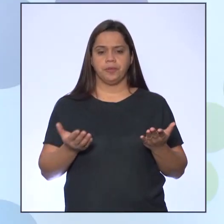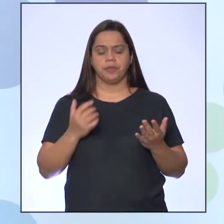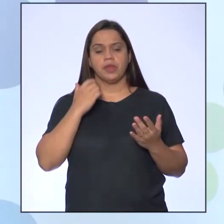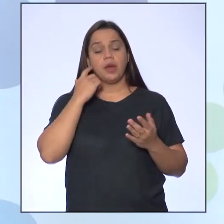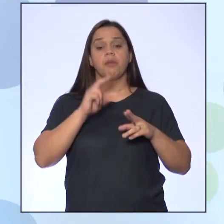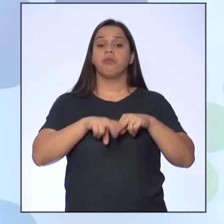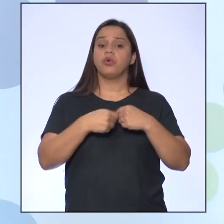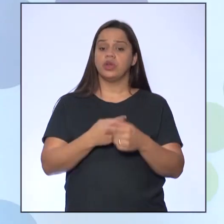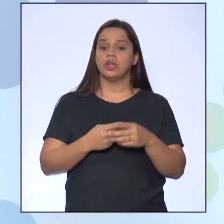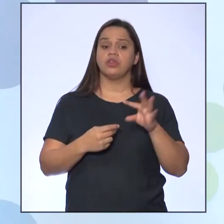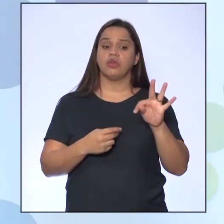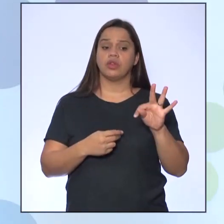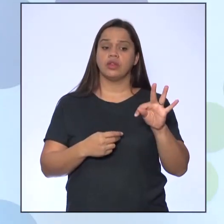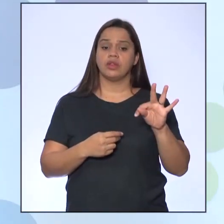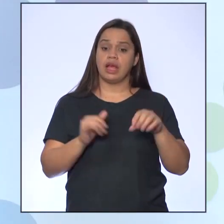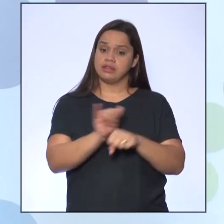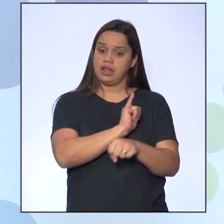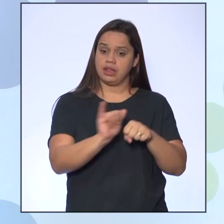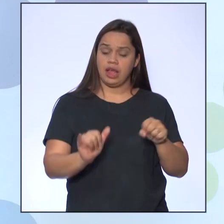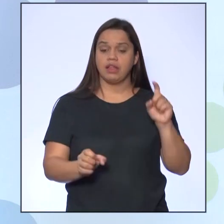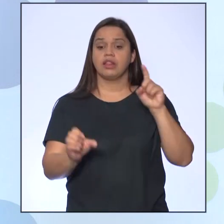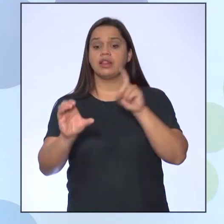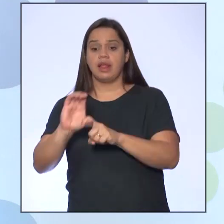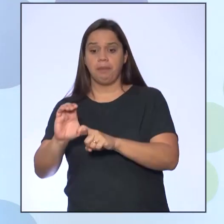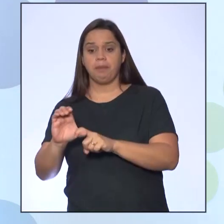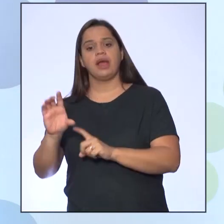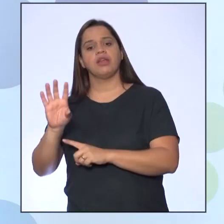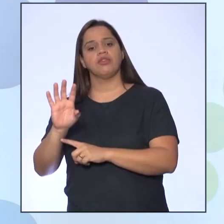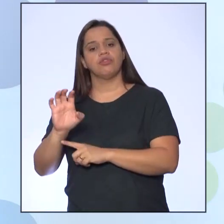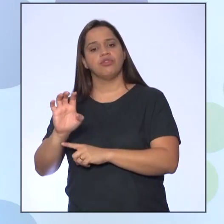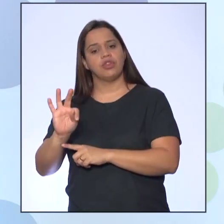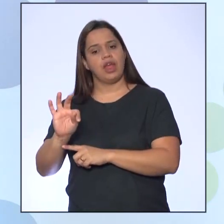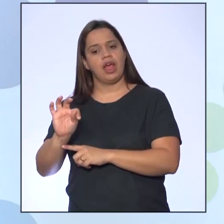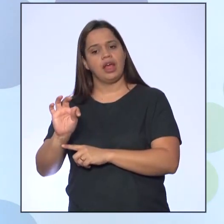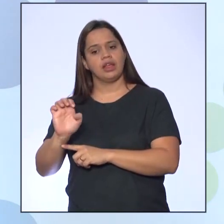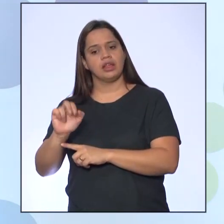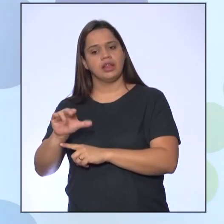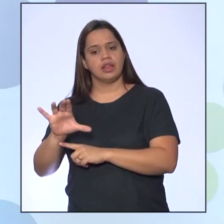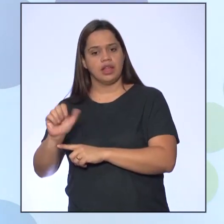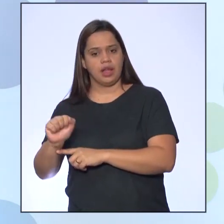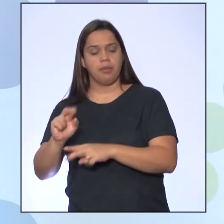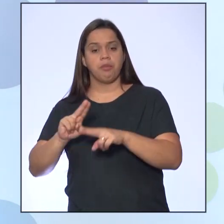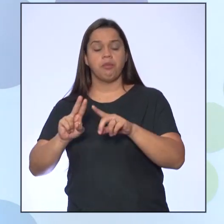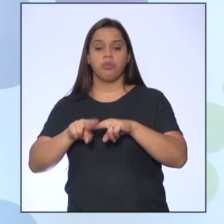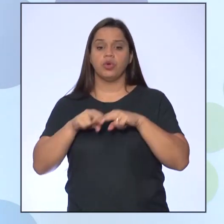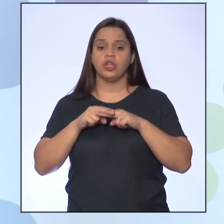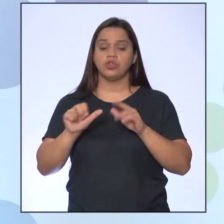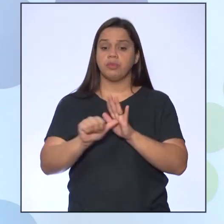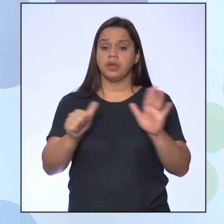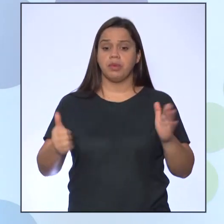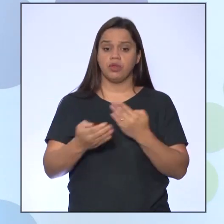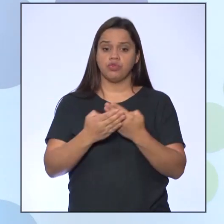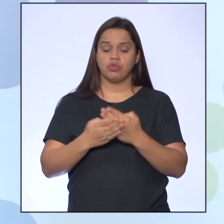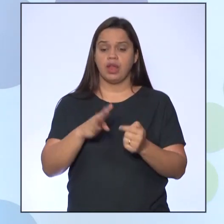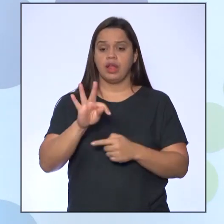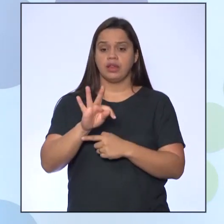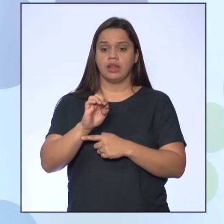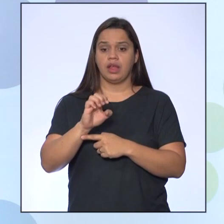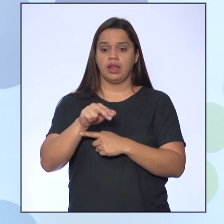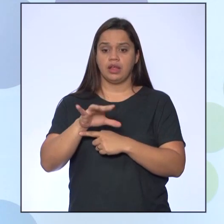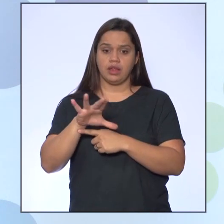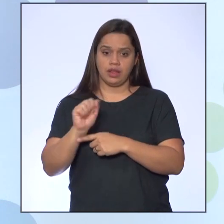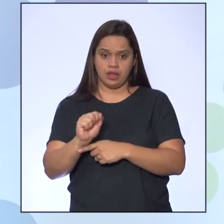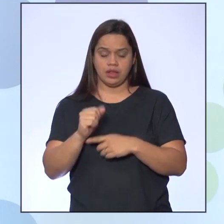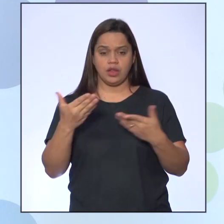tática sempre vai depender da técnica, tá? Por isso que a gente trouxe primeiro a técnica, tudo bem? Então, vamos aguçar um pouco o nosso olhar